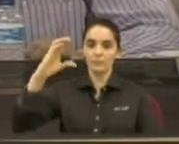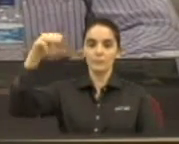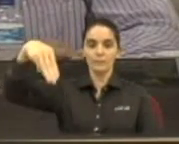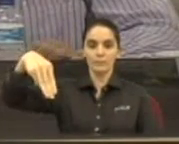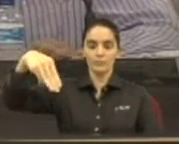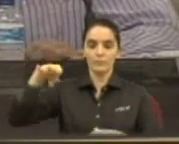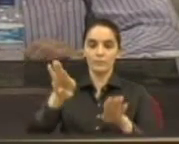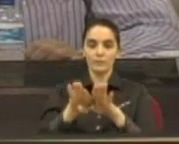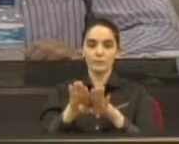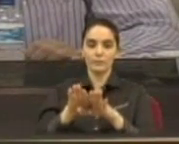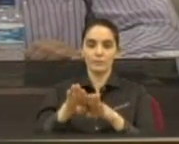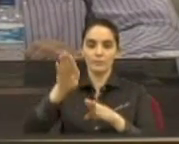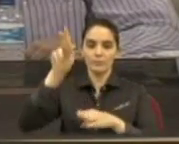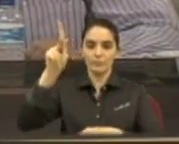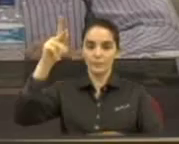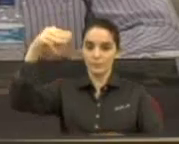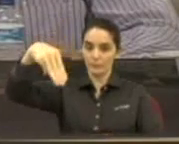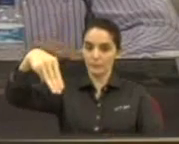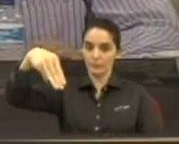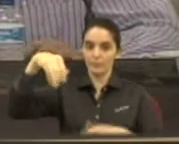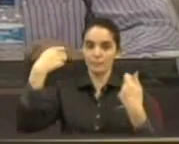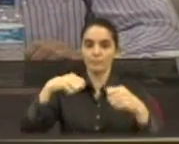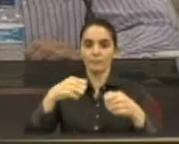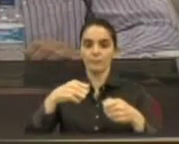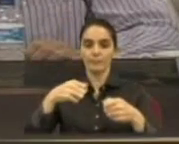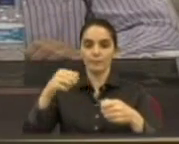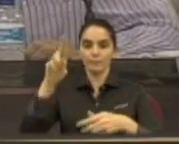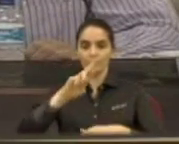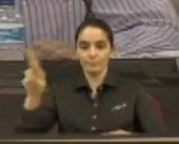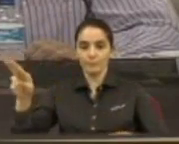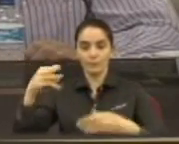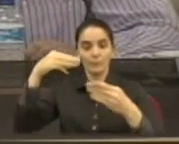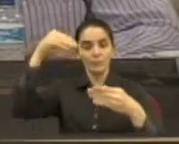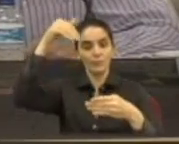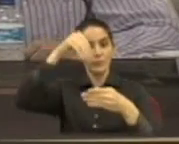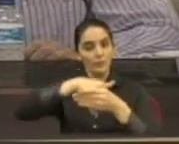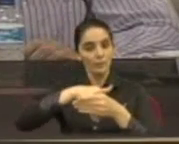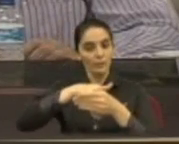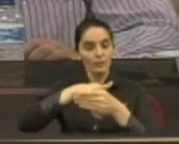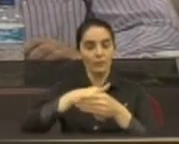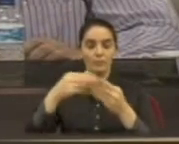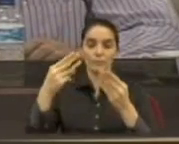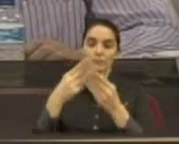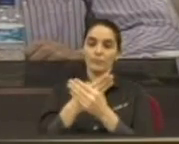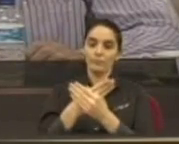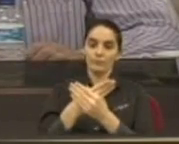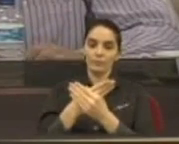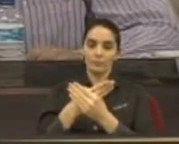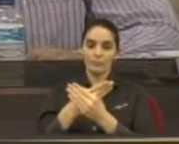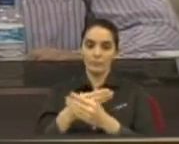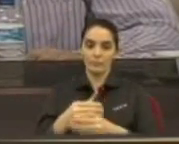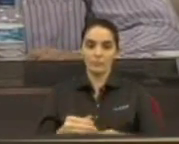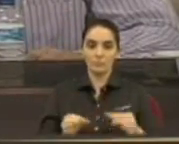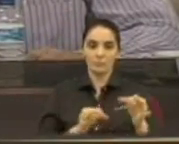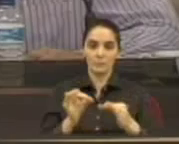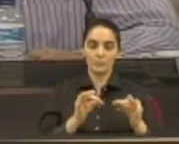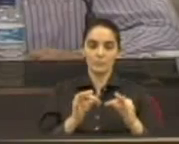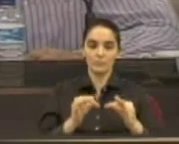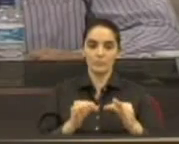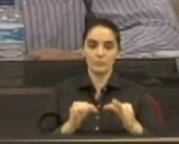municipais, dos policiais militares no recinto da Câmara Municipal de Limeira. O projeto contém